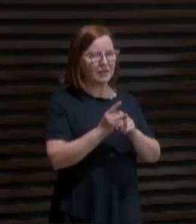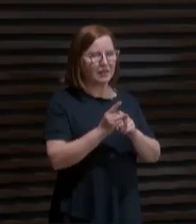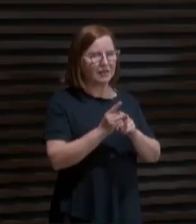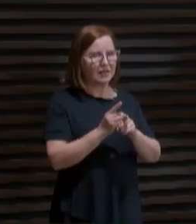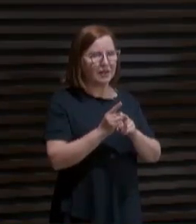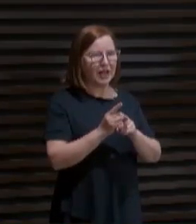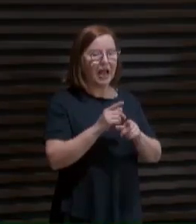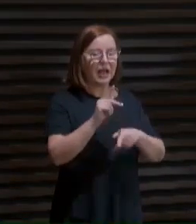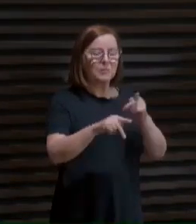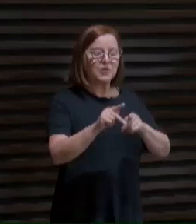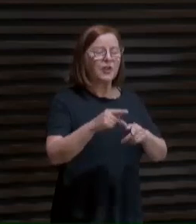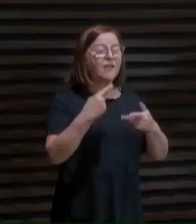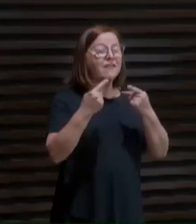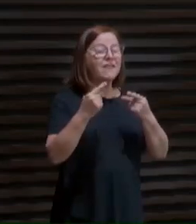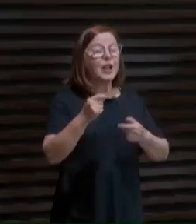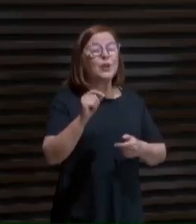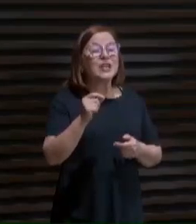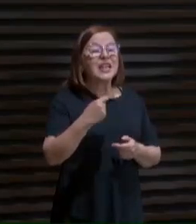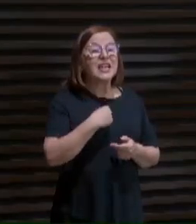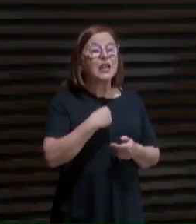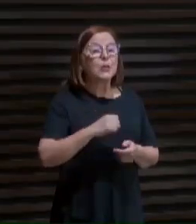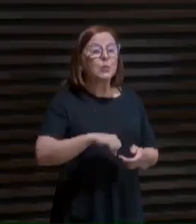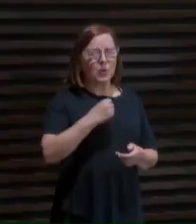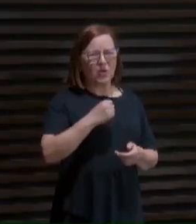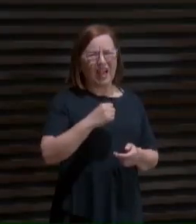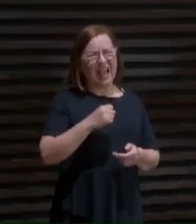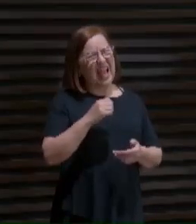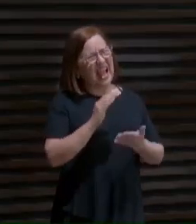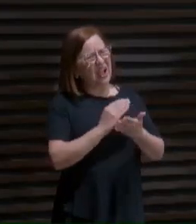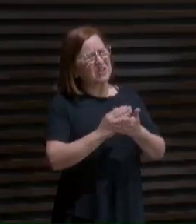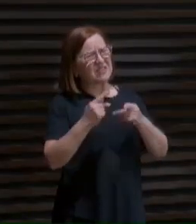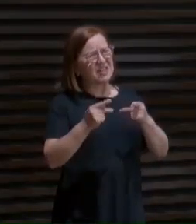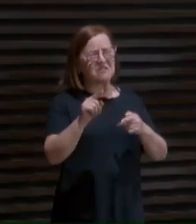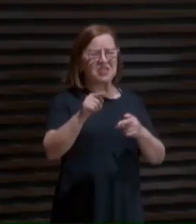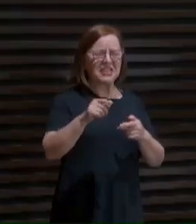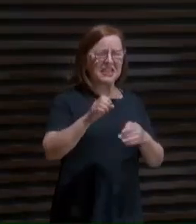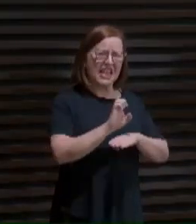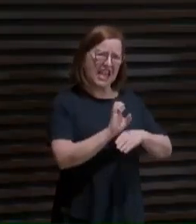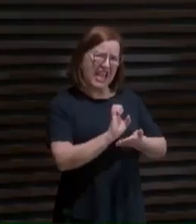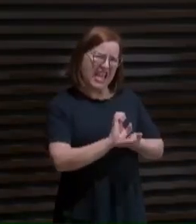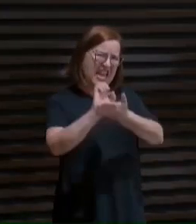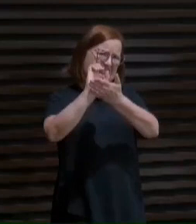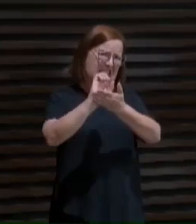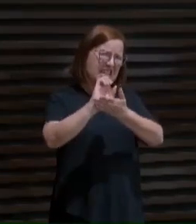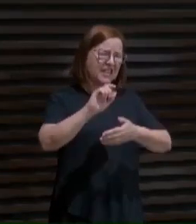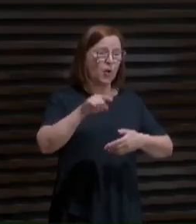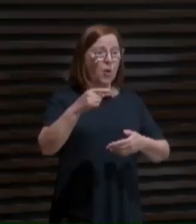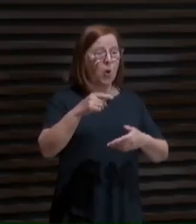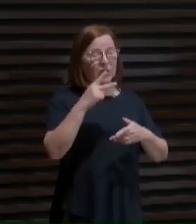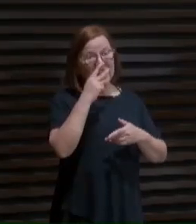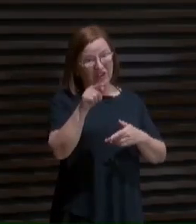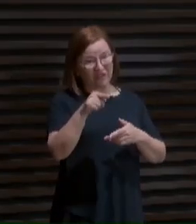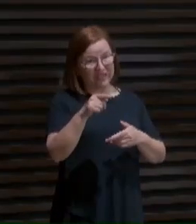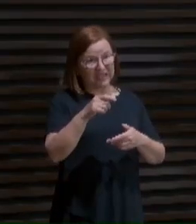respeito por aí? Uns dizem que tu és Elias, outros dizem que tu és João Batista, outros dizem que tu és Jeremias, e de vocês? E Pedro disse: tu és